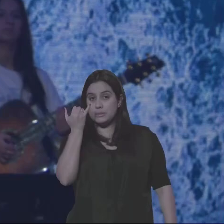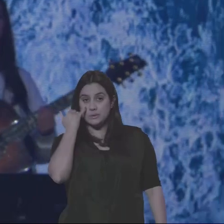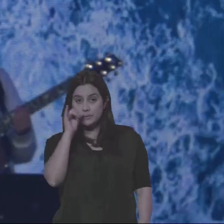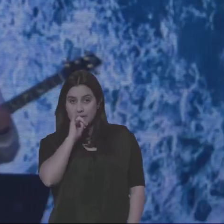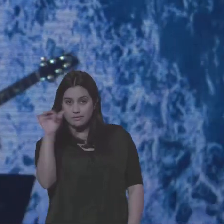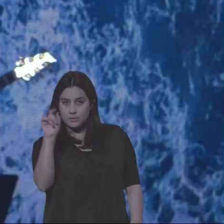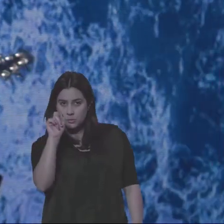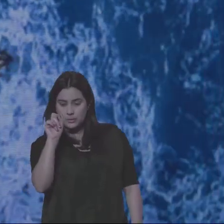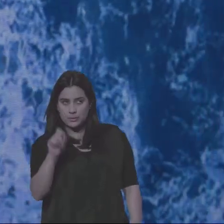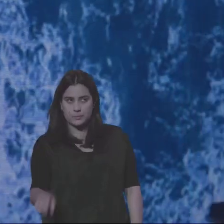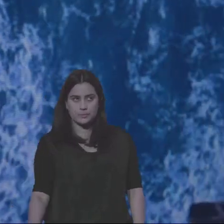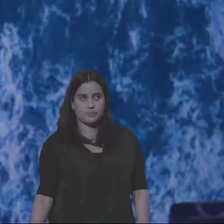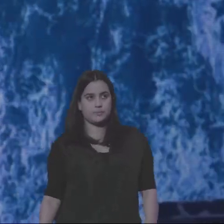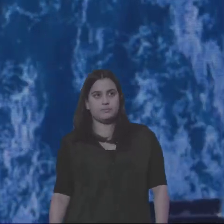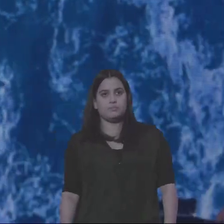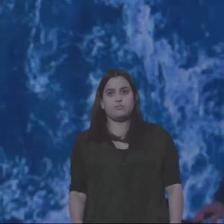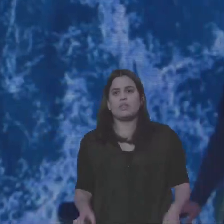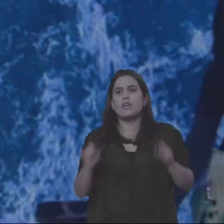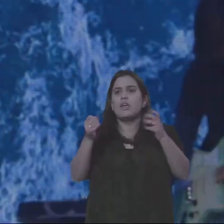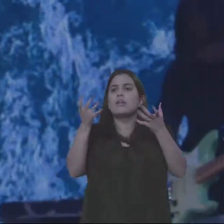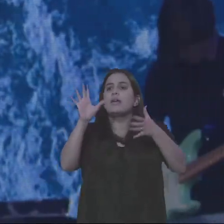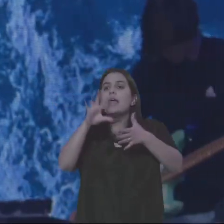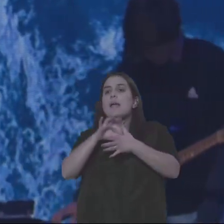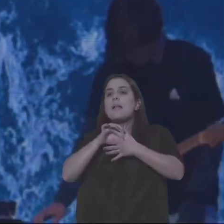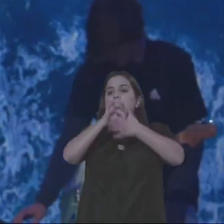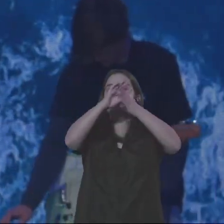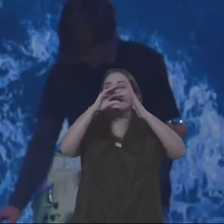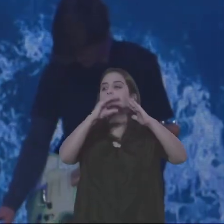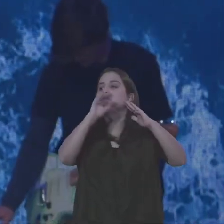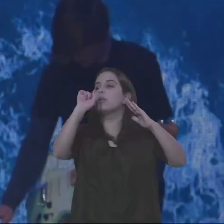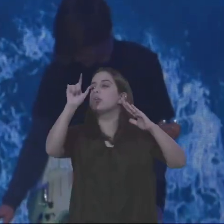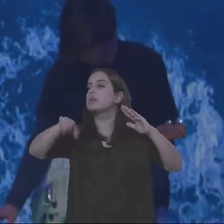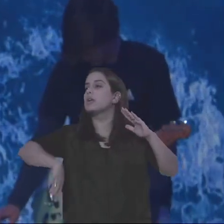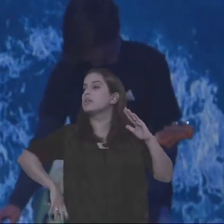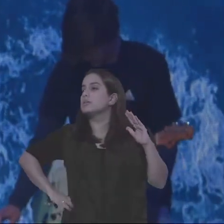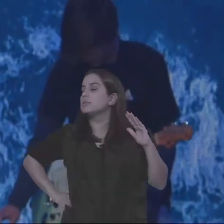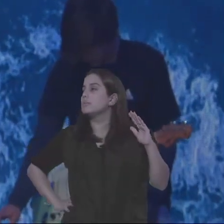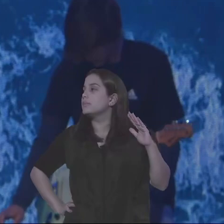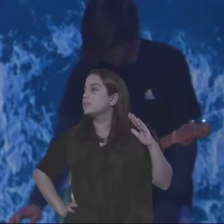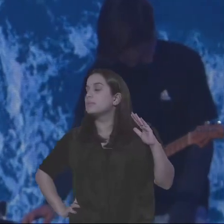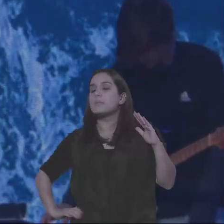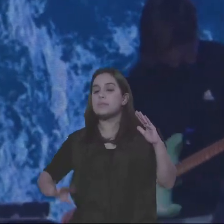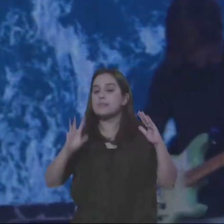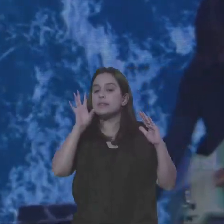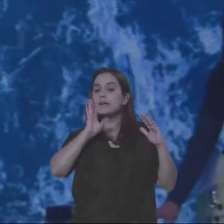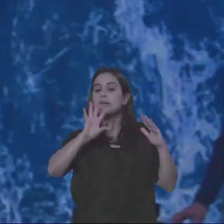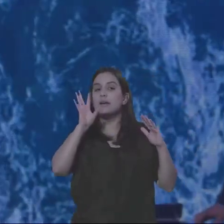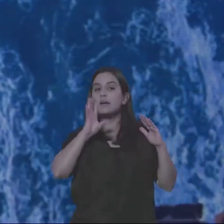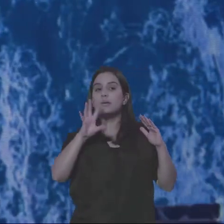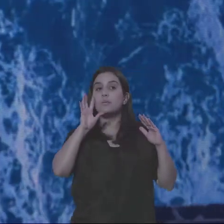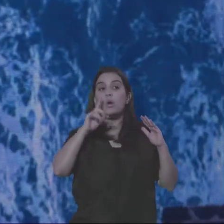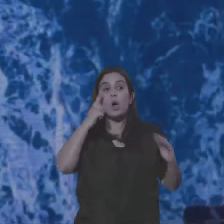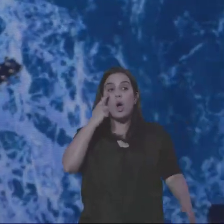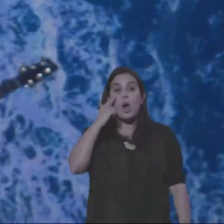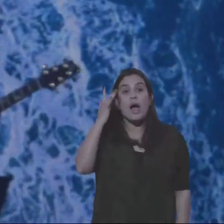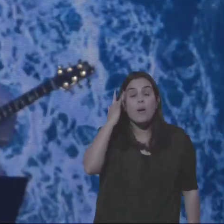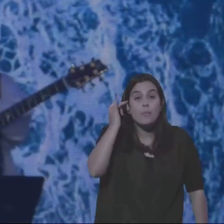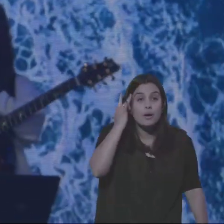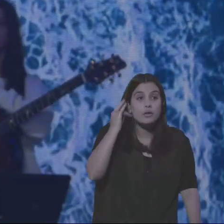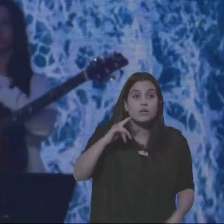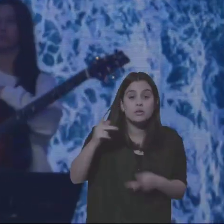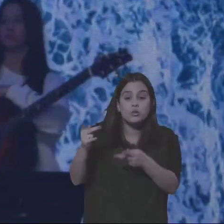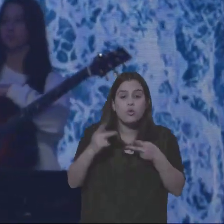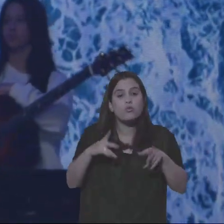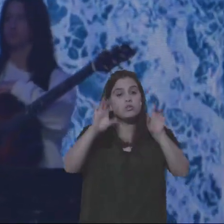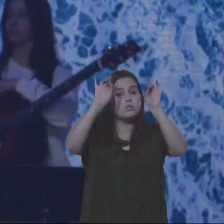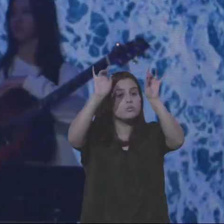chamar o Flow News. Quem é que líder de célula levanta a mão? Legal, gente. Amanhã a gente tem um convite muito especial pra